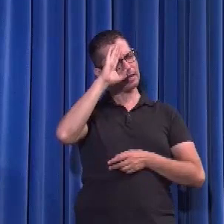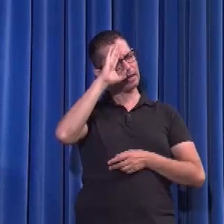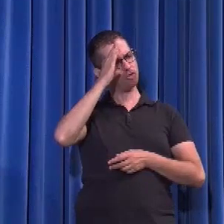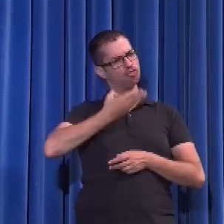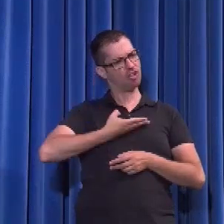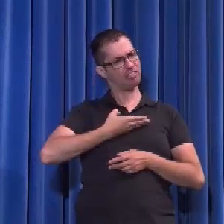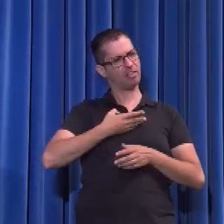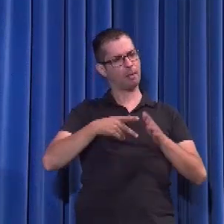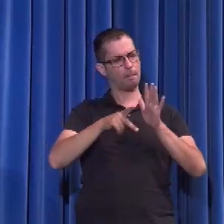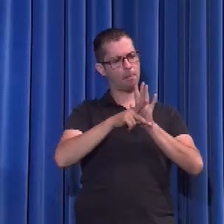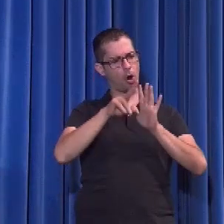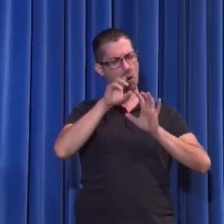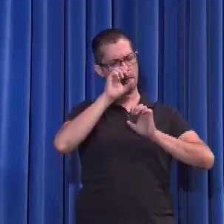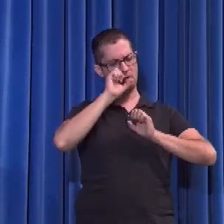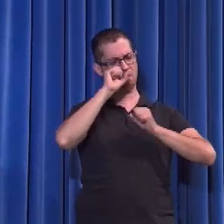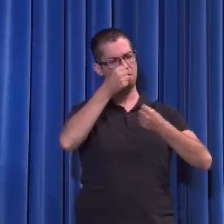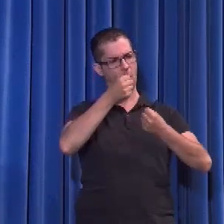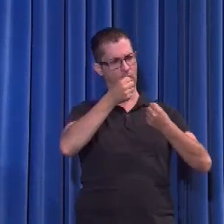força.